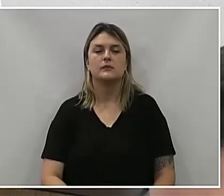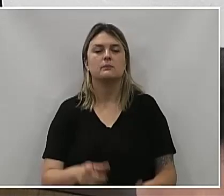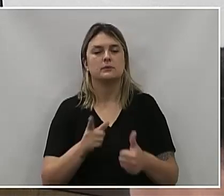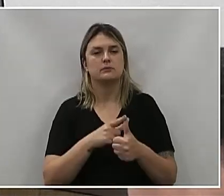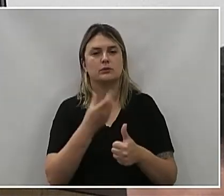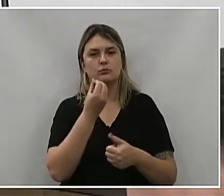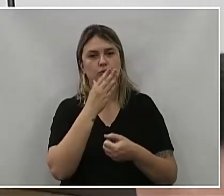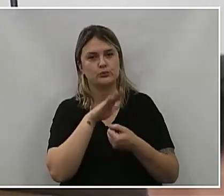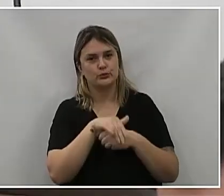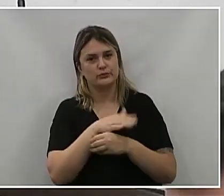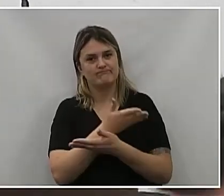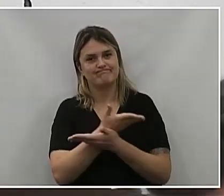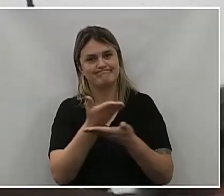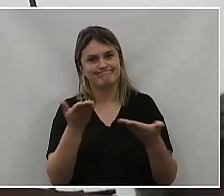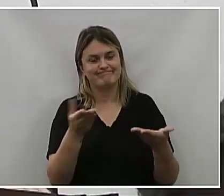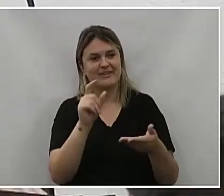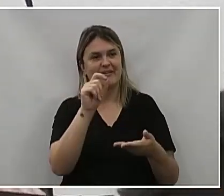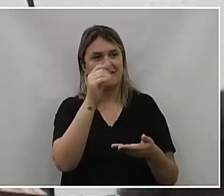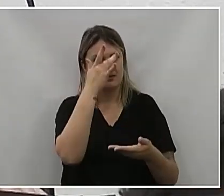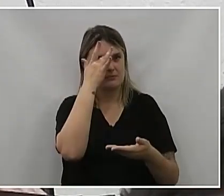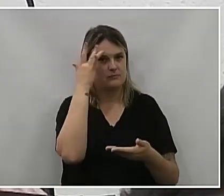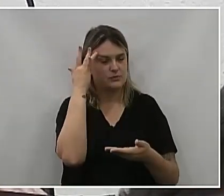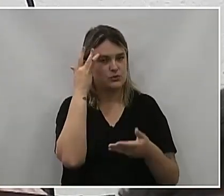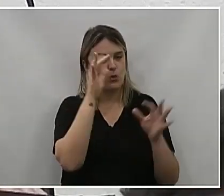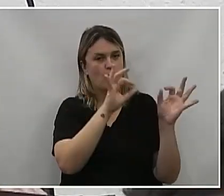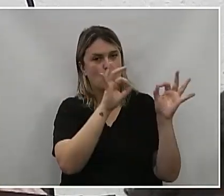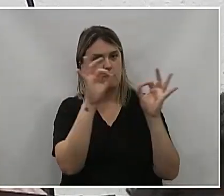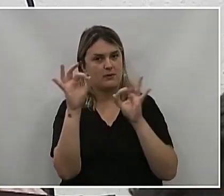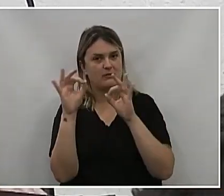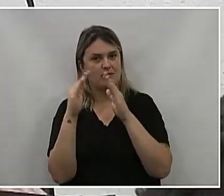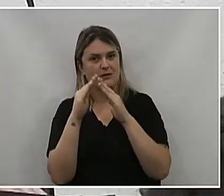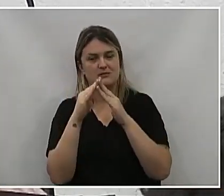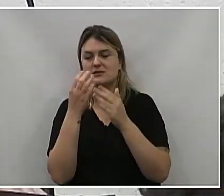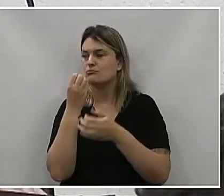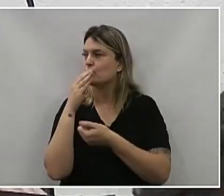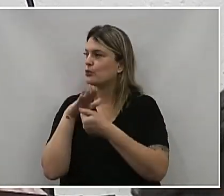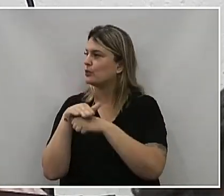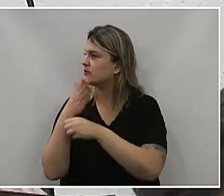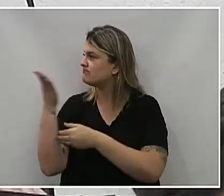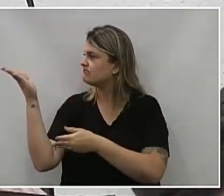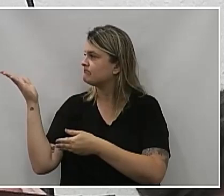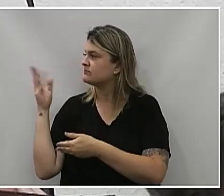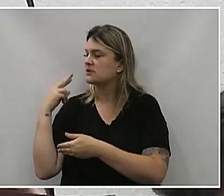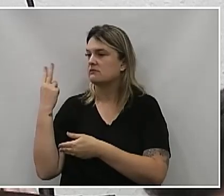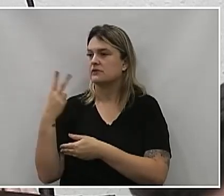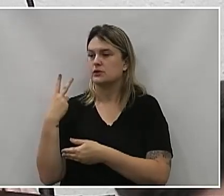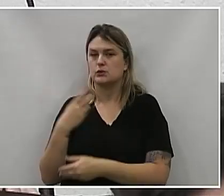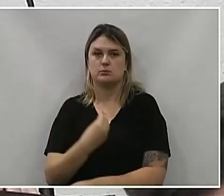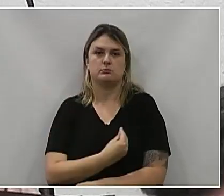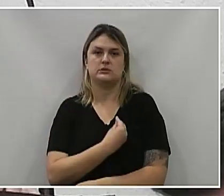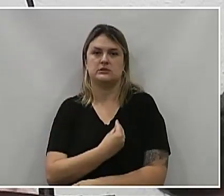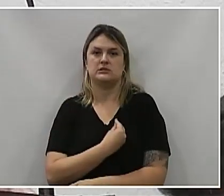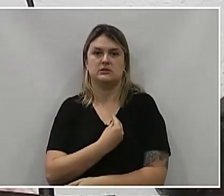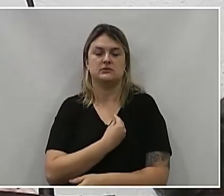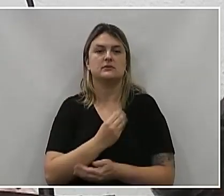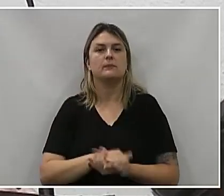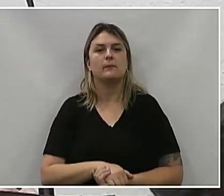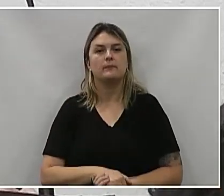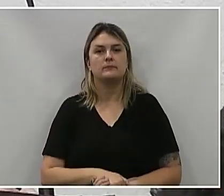Primeiramente, muito boa noite a todos, boa noite à população que nos assiste em casa, boa noite, senhor presidente, nobres colegas que estão aqui hoje nessa